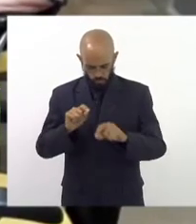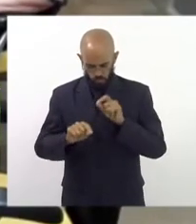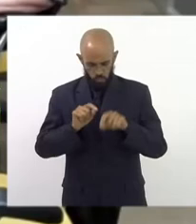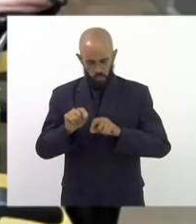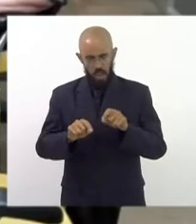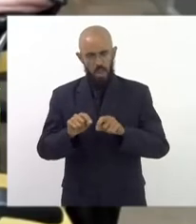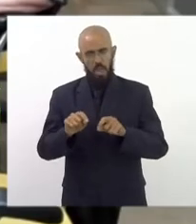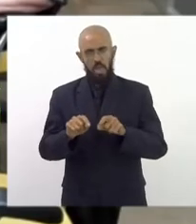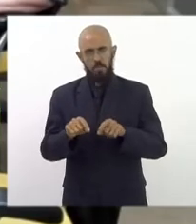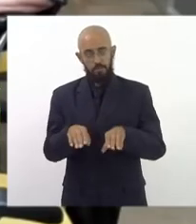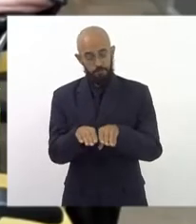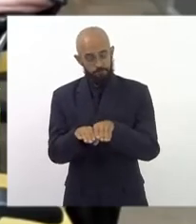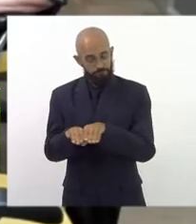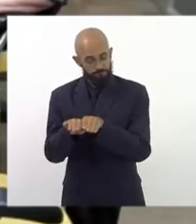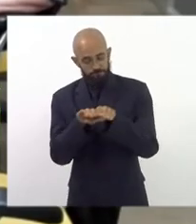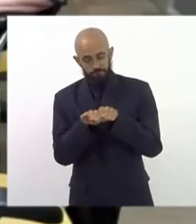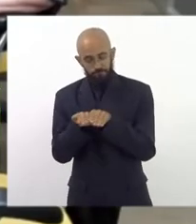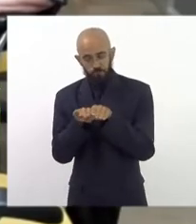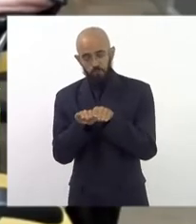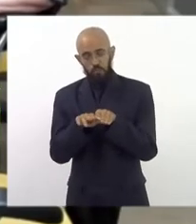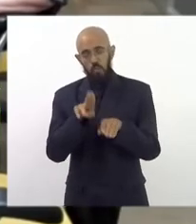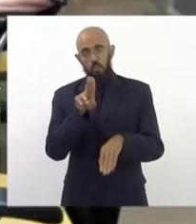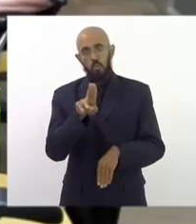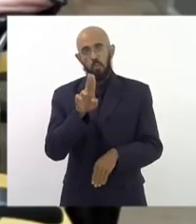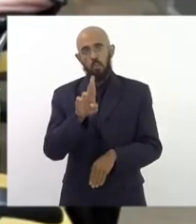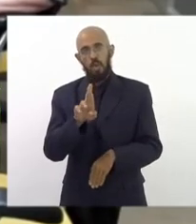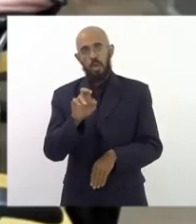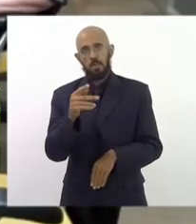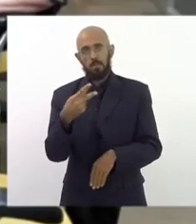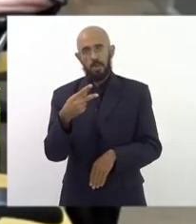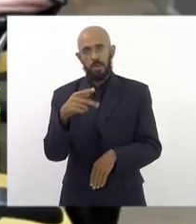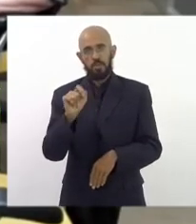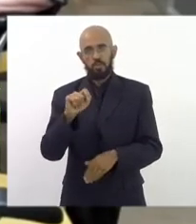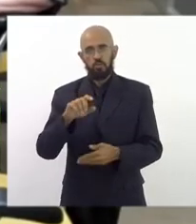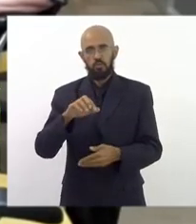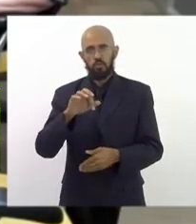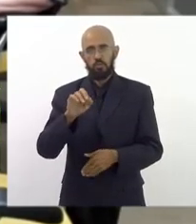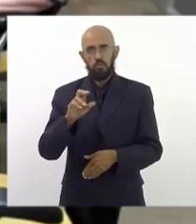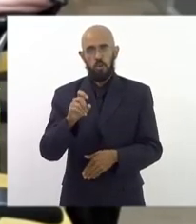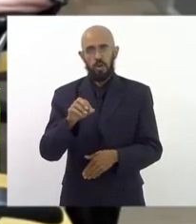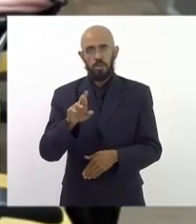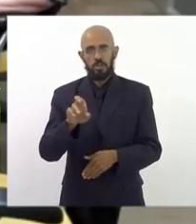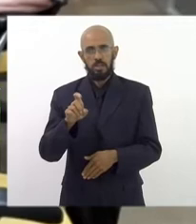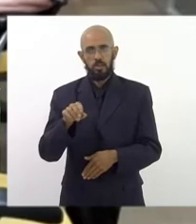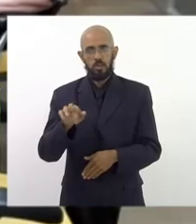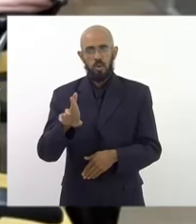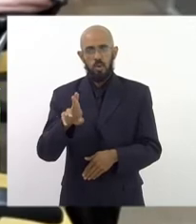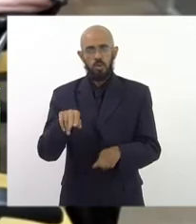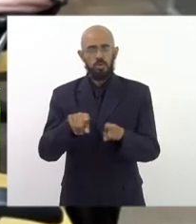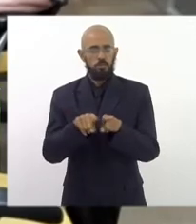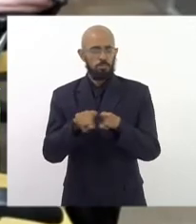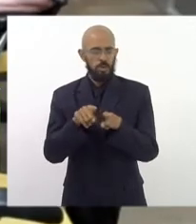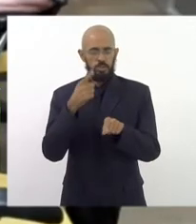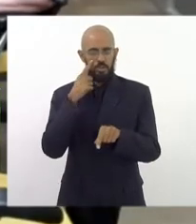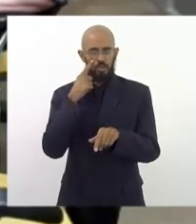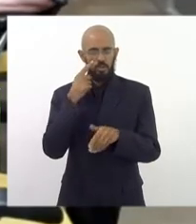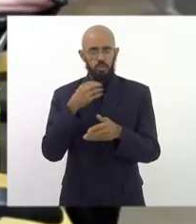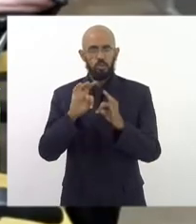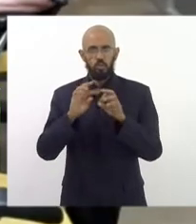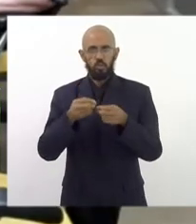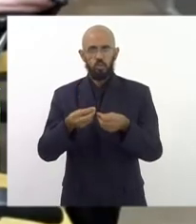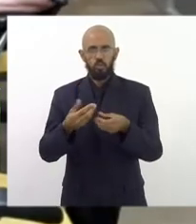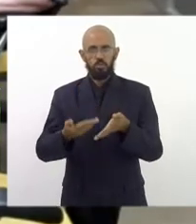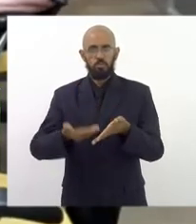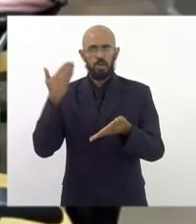equacionar o RP de fornecedores, nós também estamos vendo isso tudo para trás e teremos aí